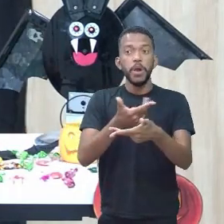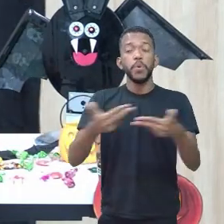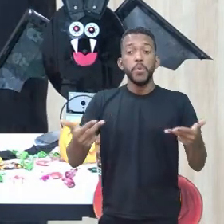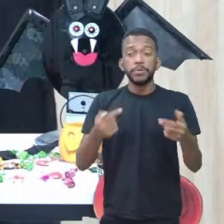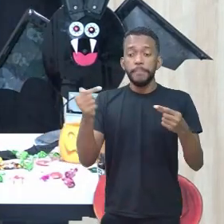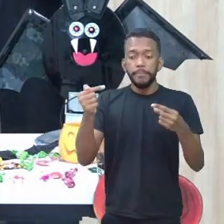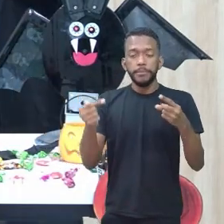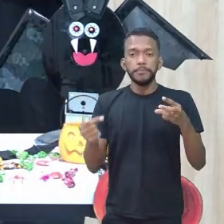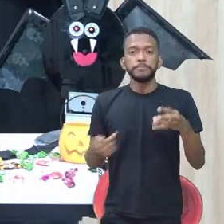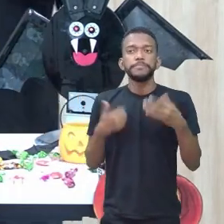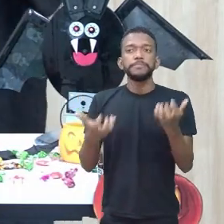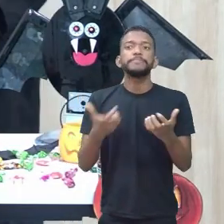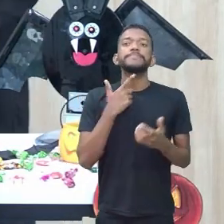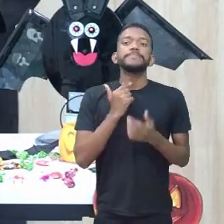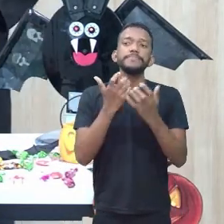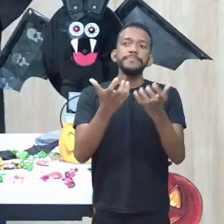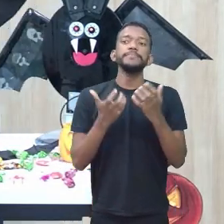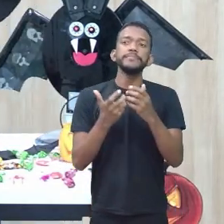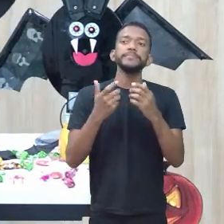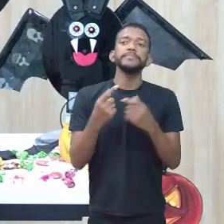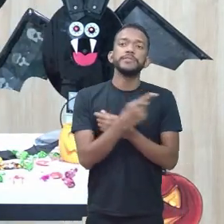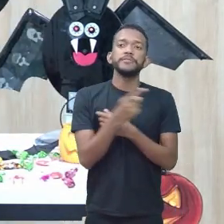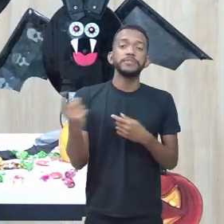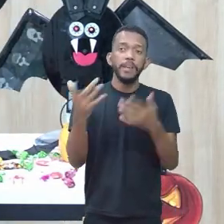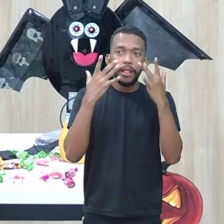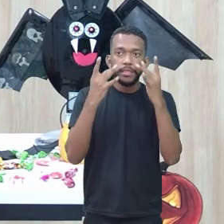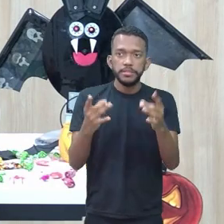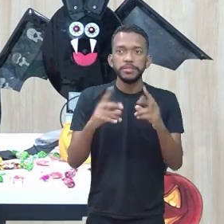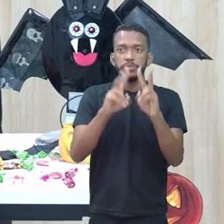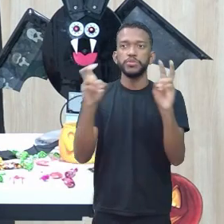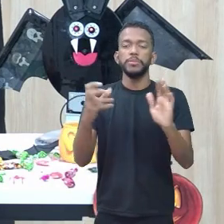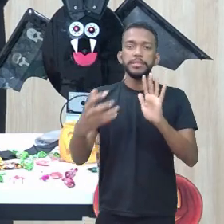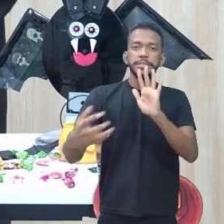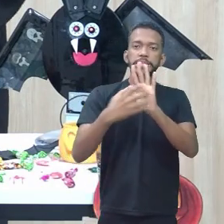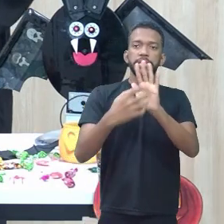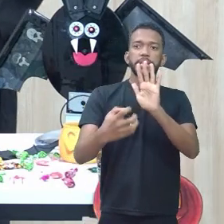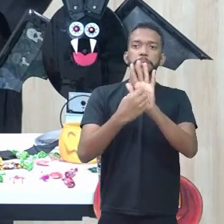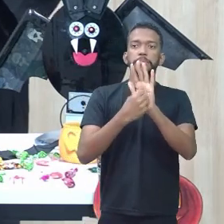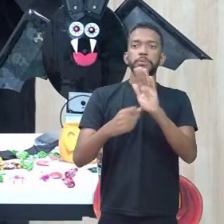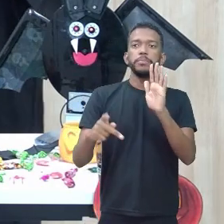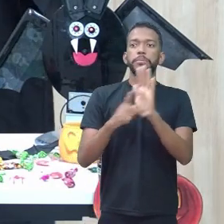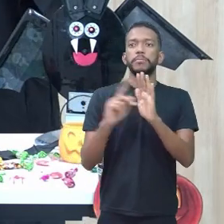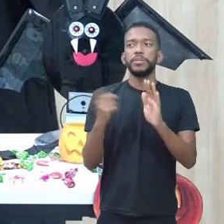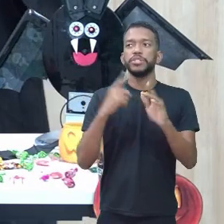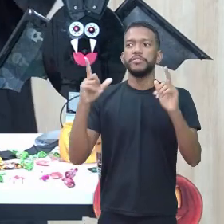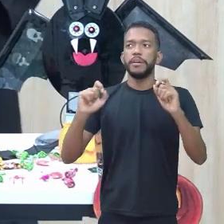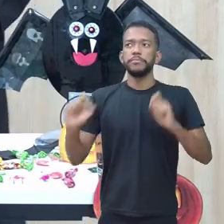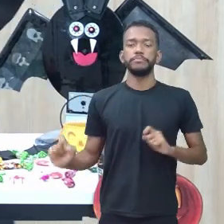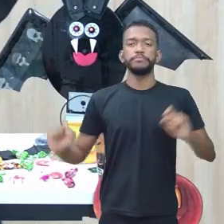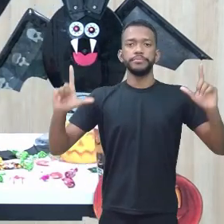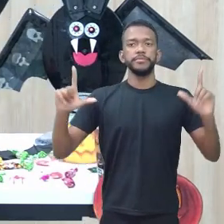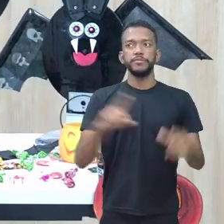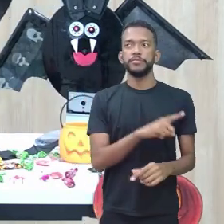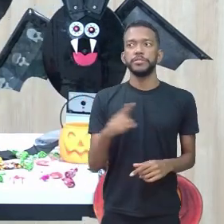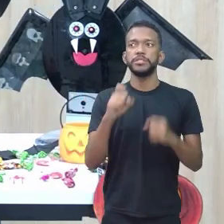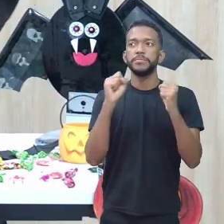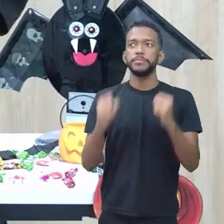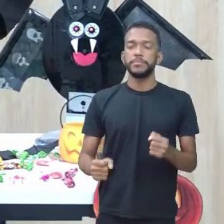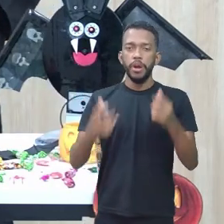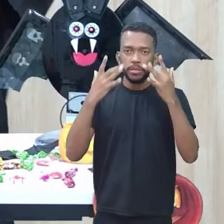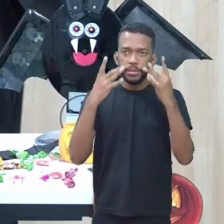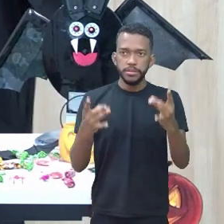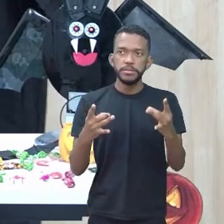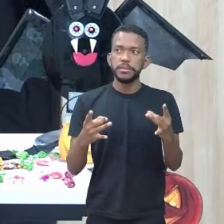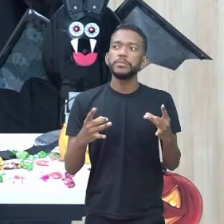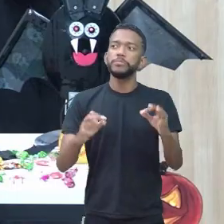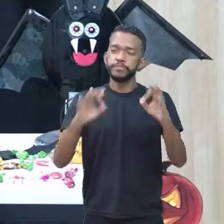gostaria que vocês prestassem bem atenção nesse símbolo do Halloween. A gente vai compartilhar a tela inteira para que vocês possam prestar bem atenção